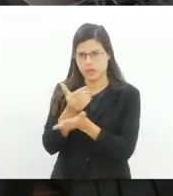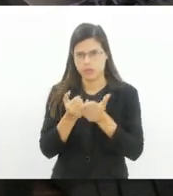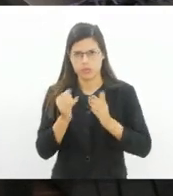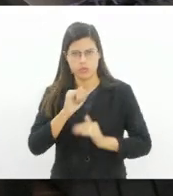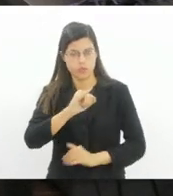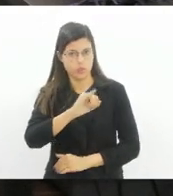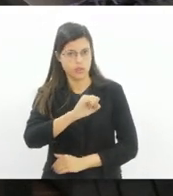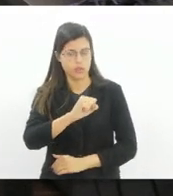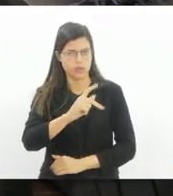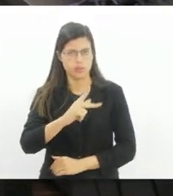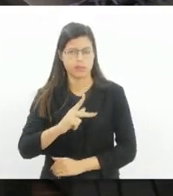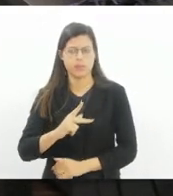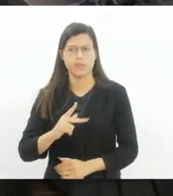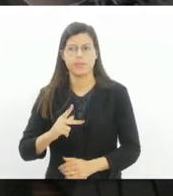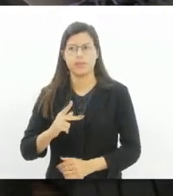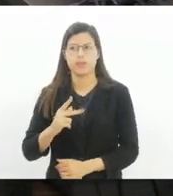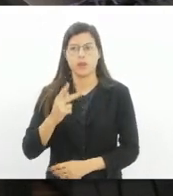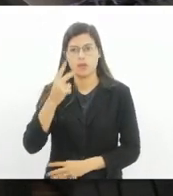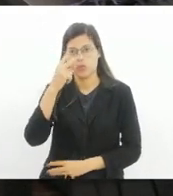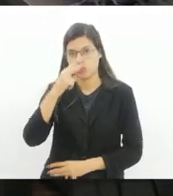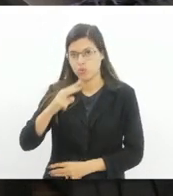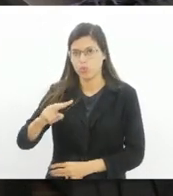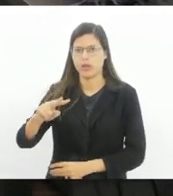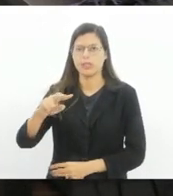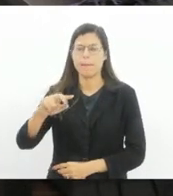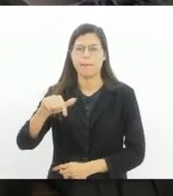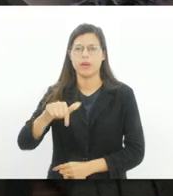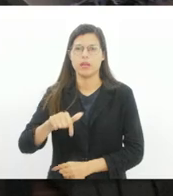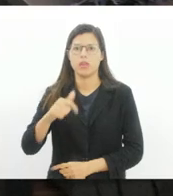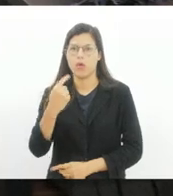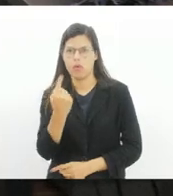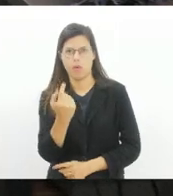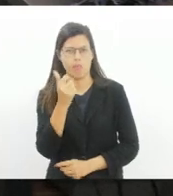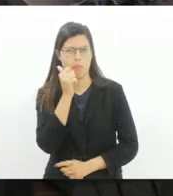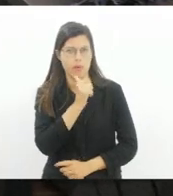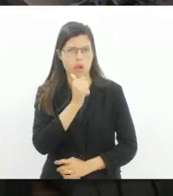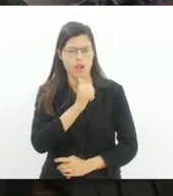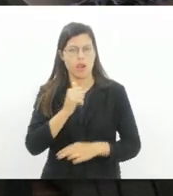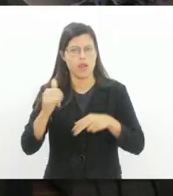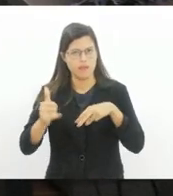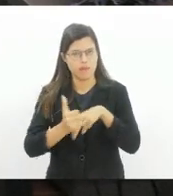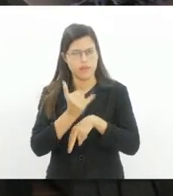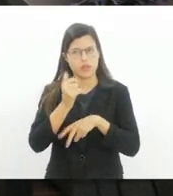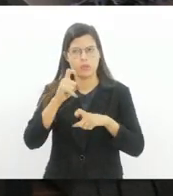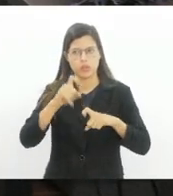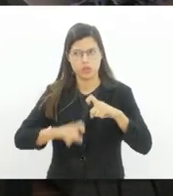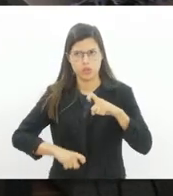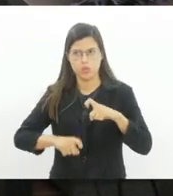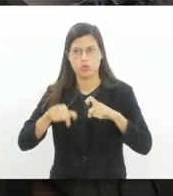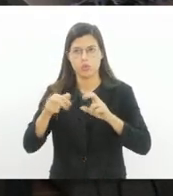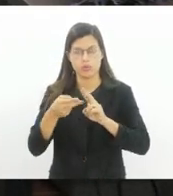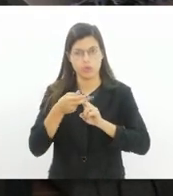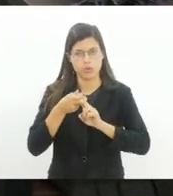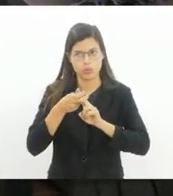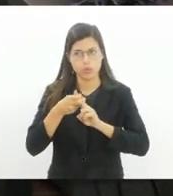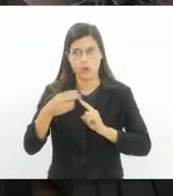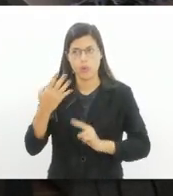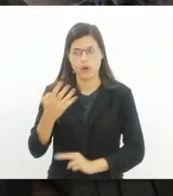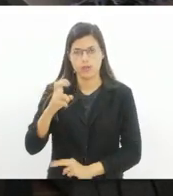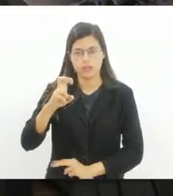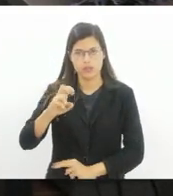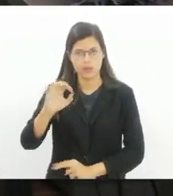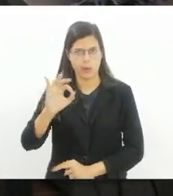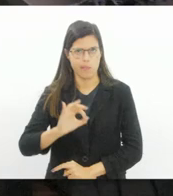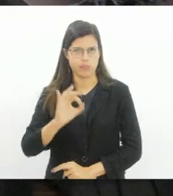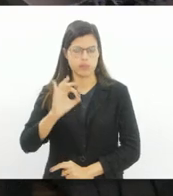ISP, né, que a cada 2 semanas uma mulher é vítima de estupro nos equipamentos de saúde no estado, e 45% desses